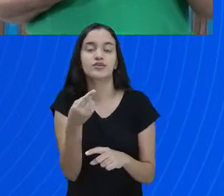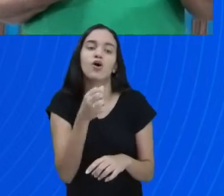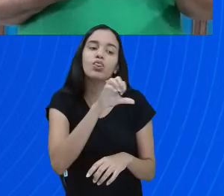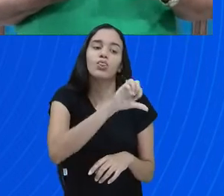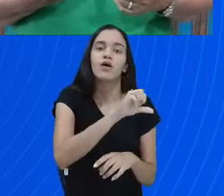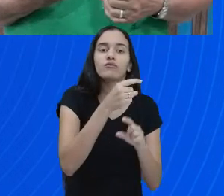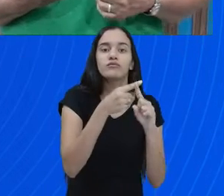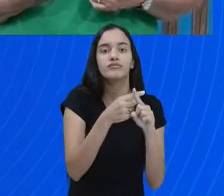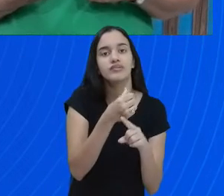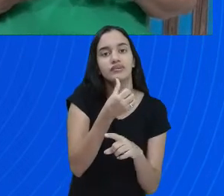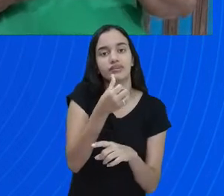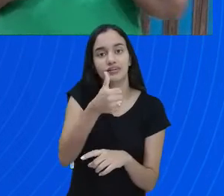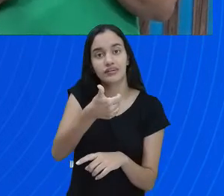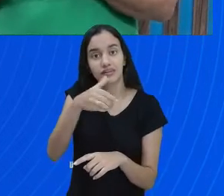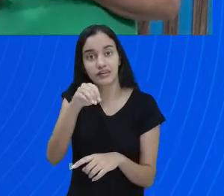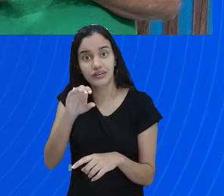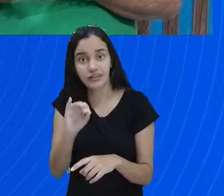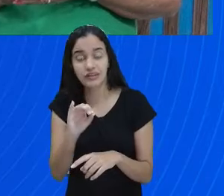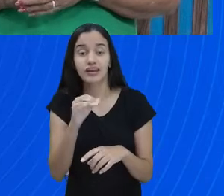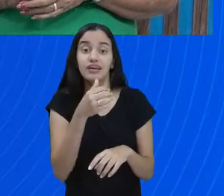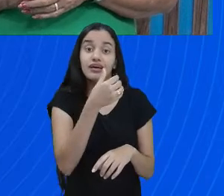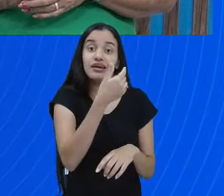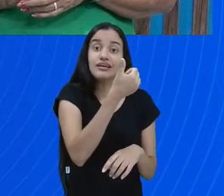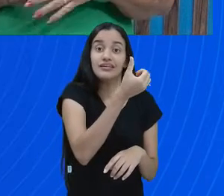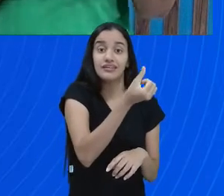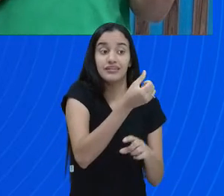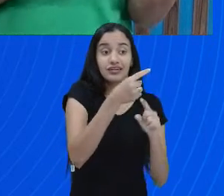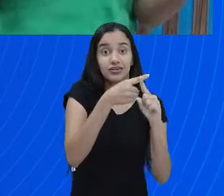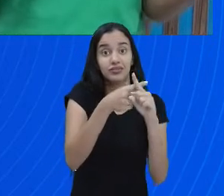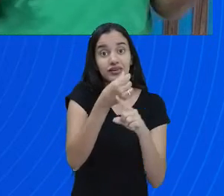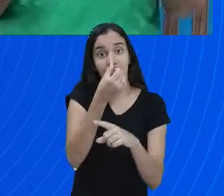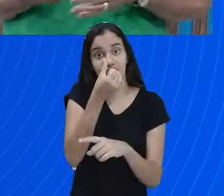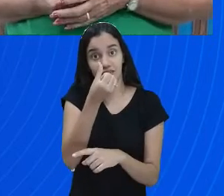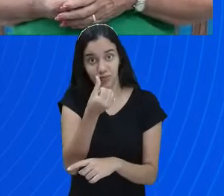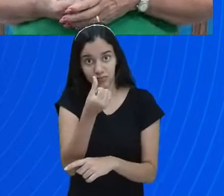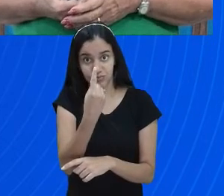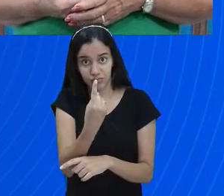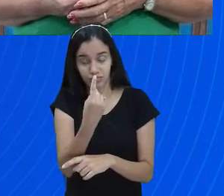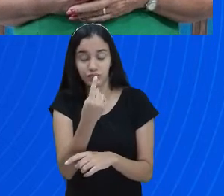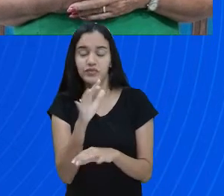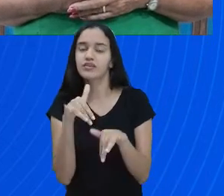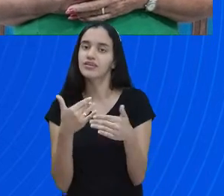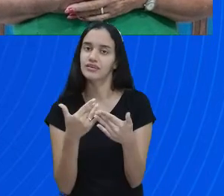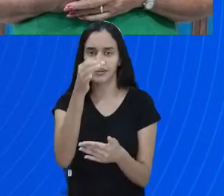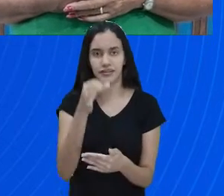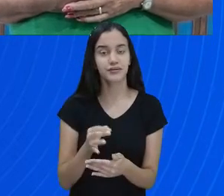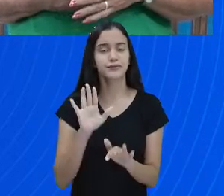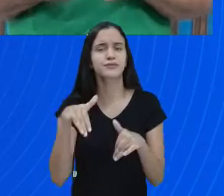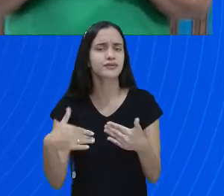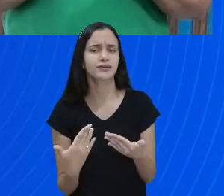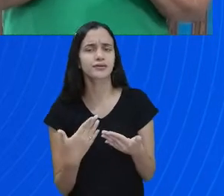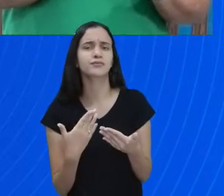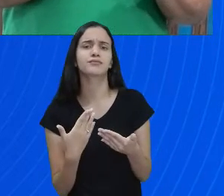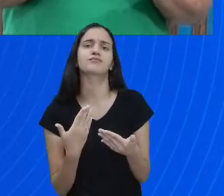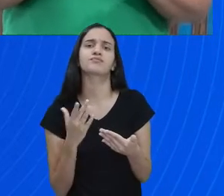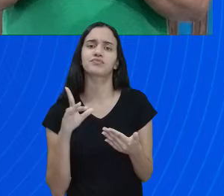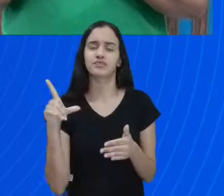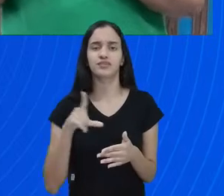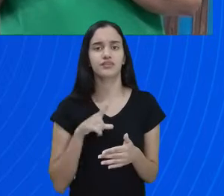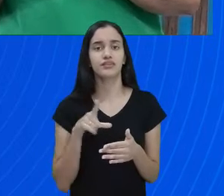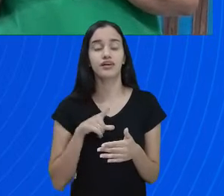100, 8 vezes 10 e 6 vezes 1. Ou 1 vezes 6, tá certo? Então,